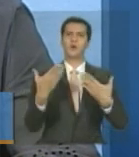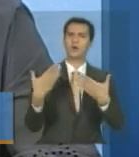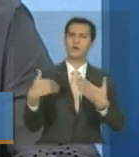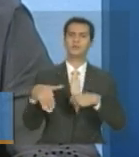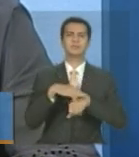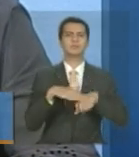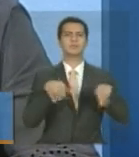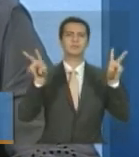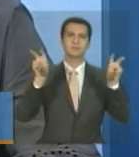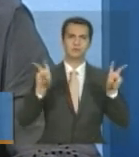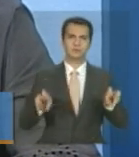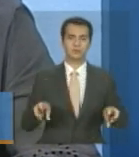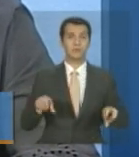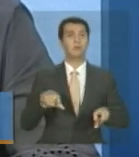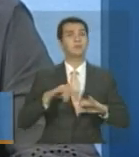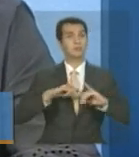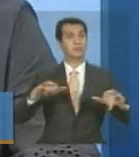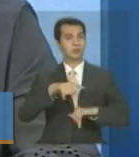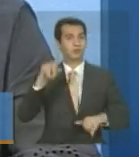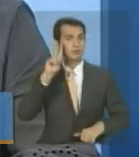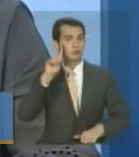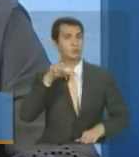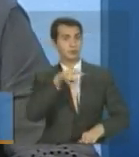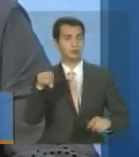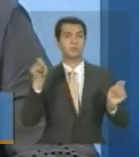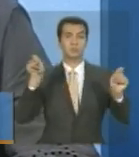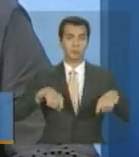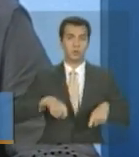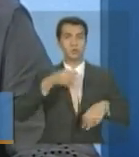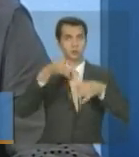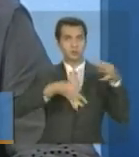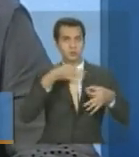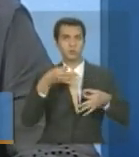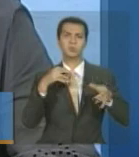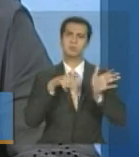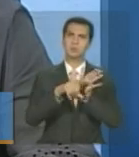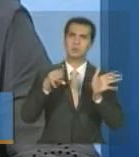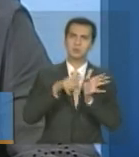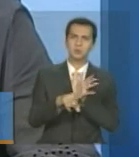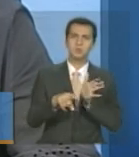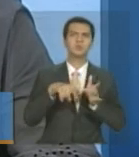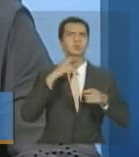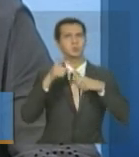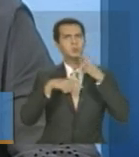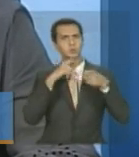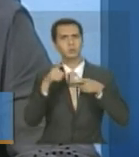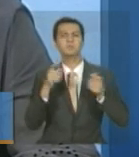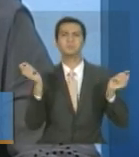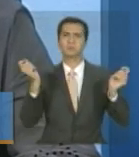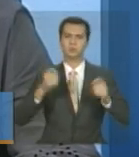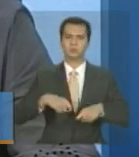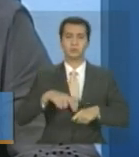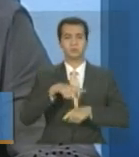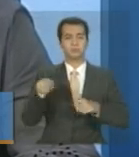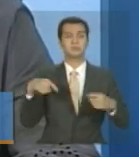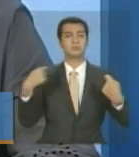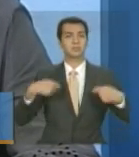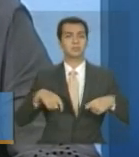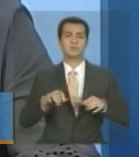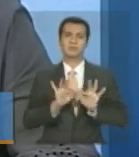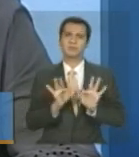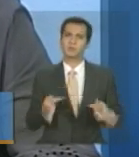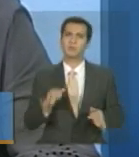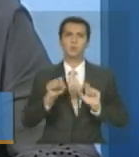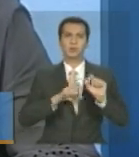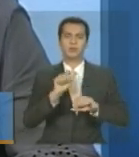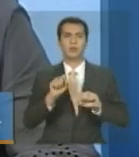esse assunto, lembrando que você pode mandar as suas sugestões, suas perguntas, suas dúvidas, basta você